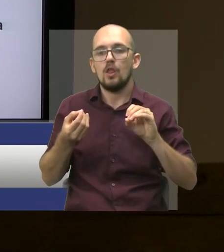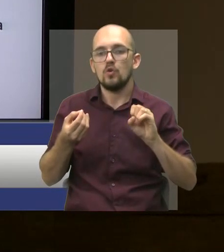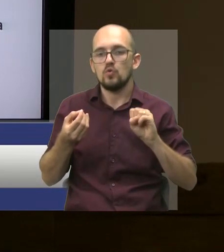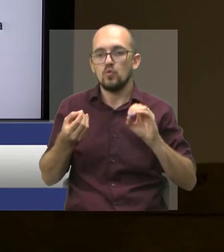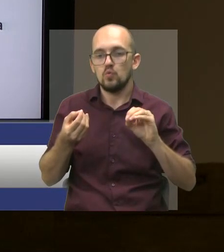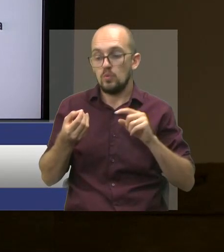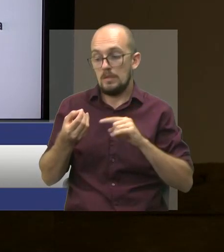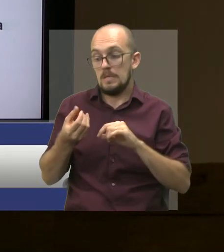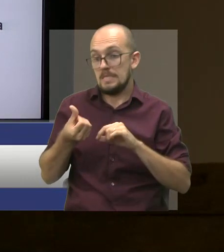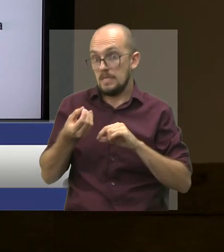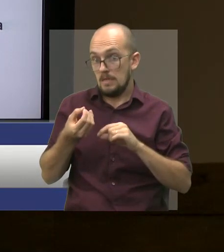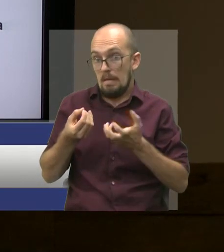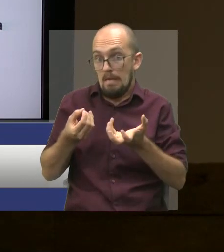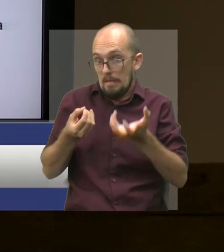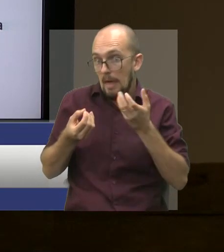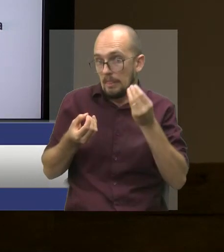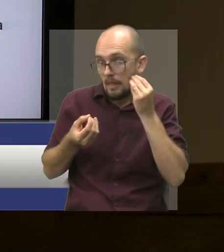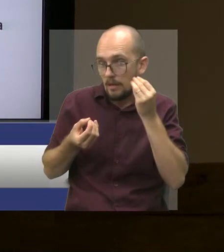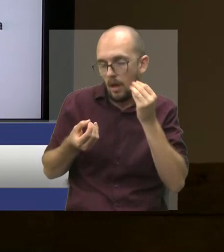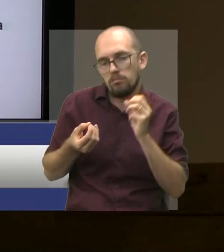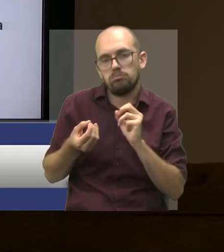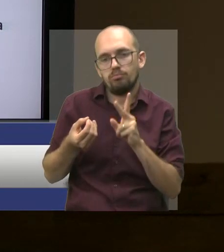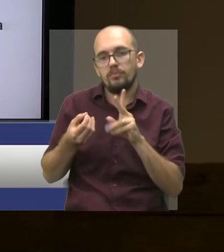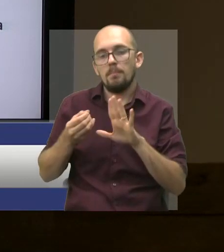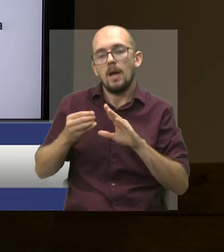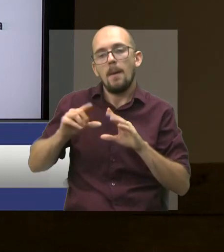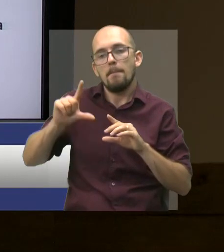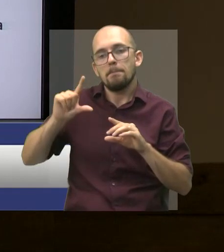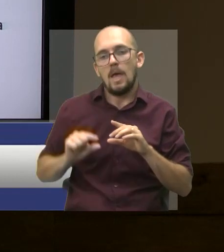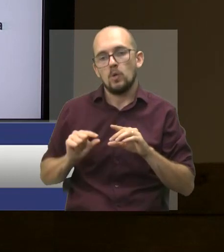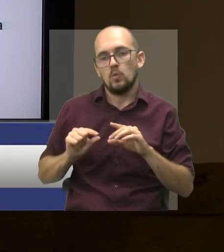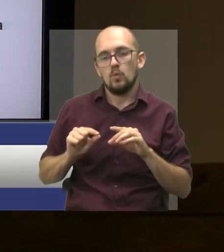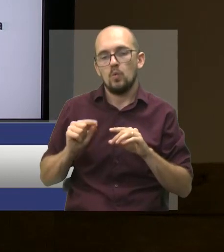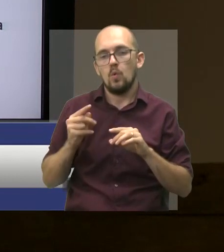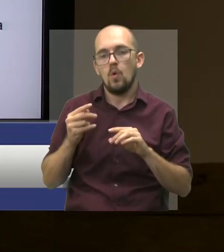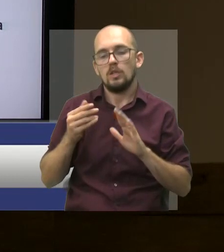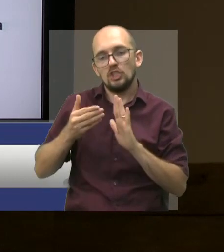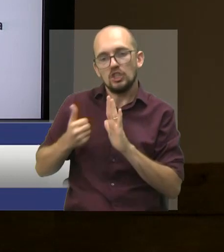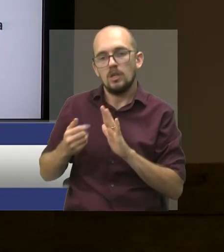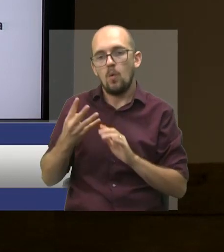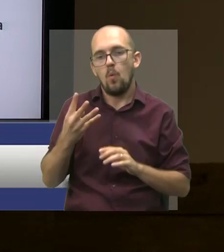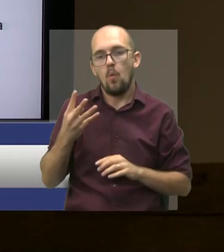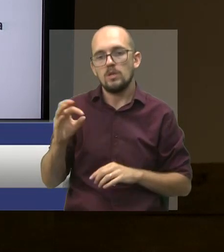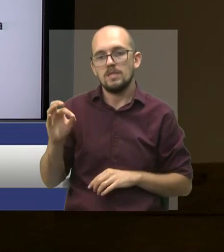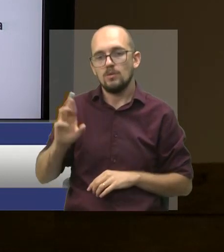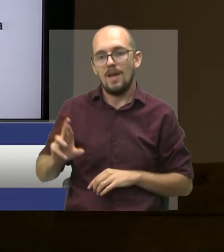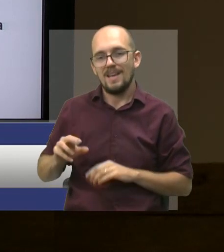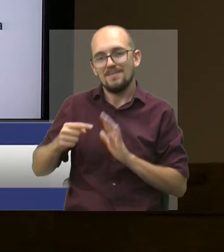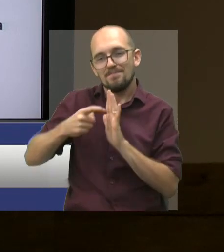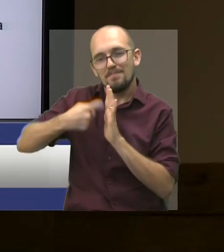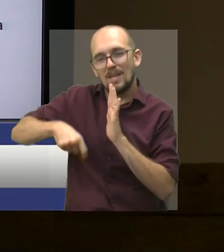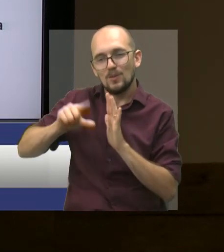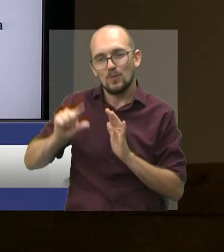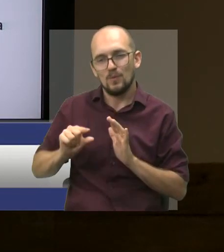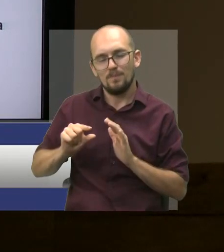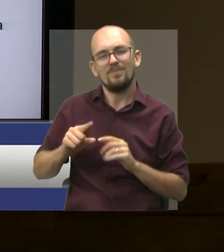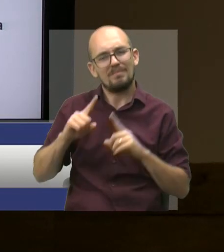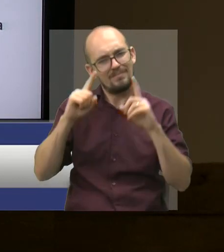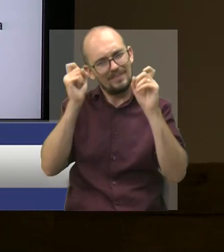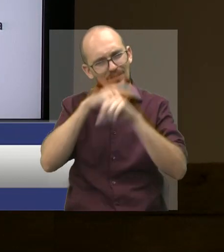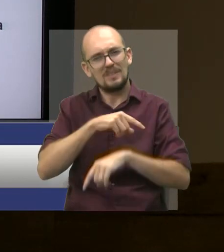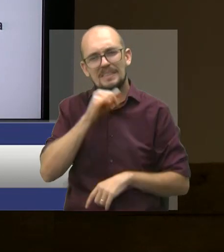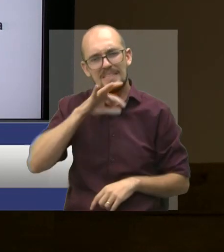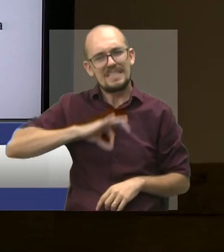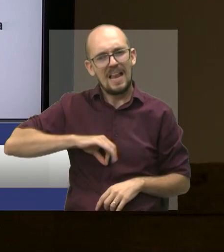esse benefício? Tudo bem, mas com uma renda reduzida de R$ 400. É difícil viver com salário mínimo,